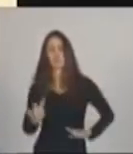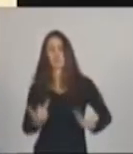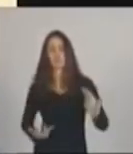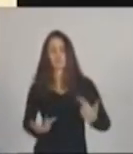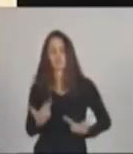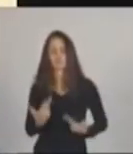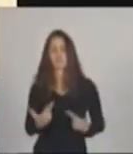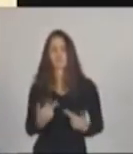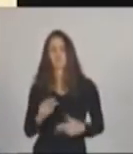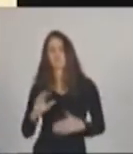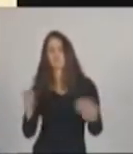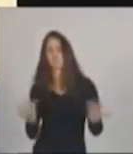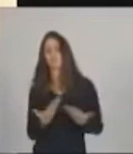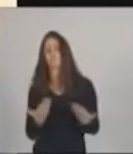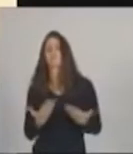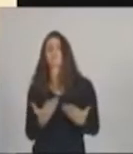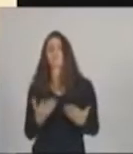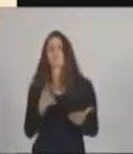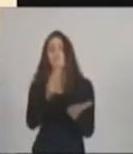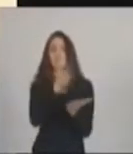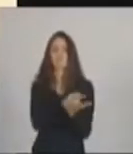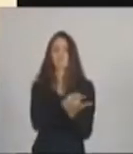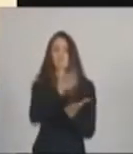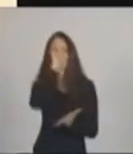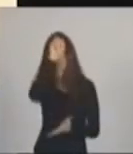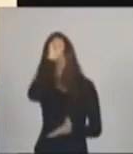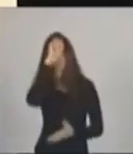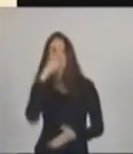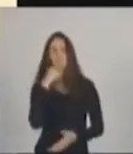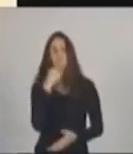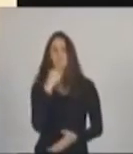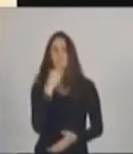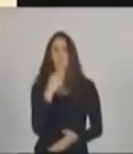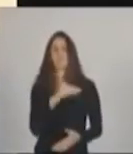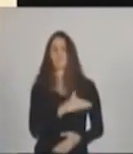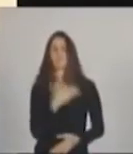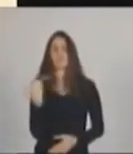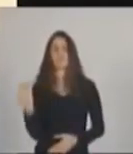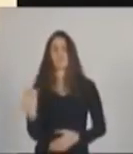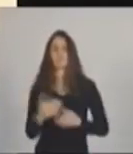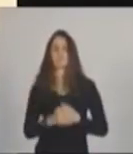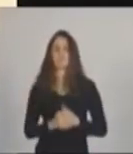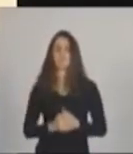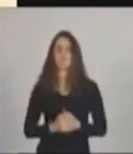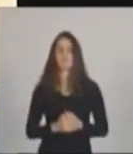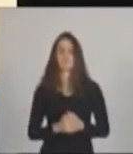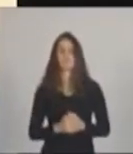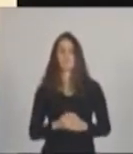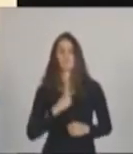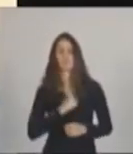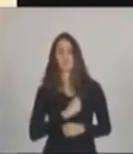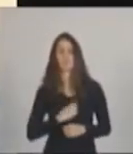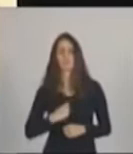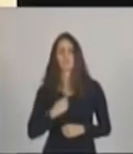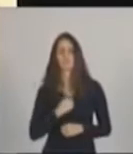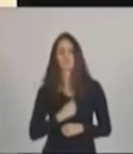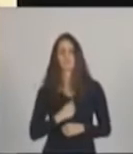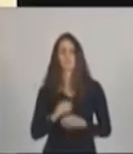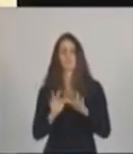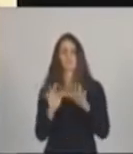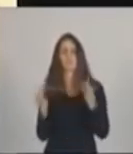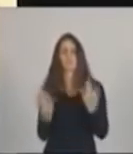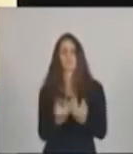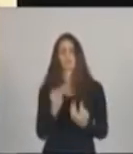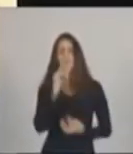e nessa última internação ela não suportou e deixou muita saudade, deixou a família